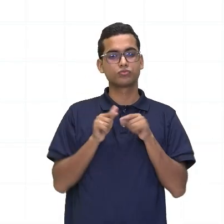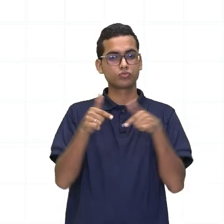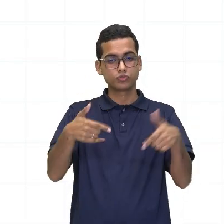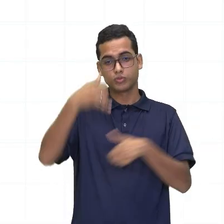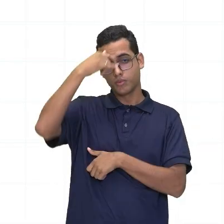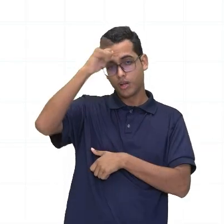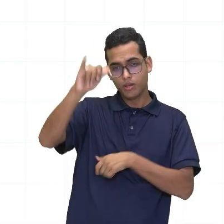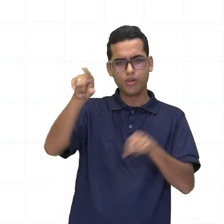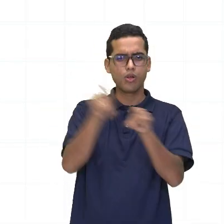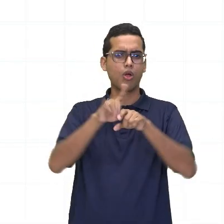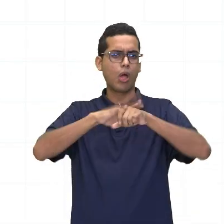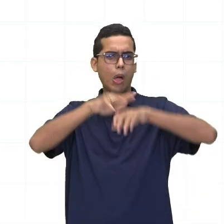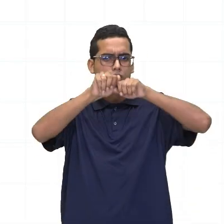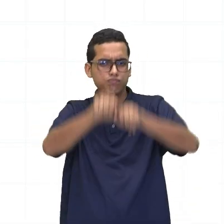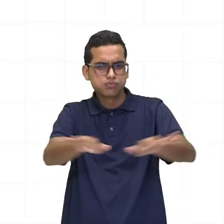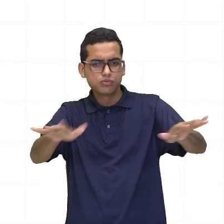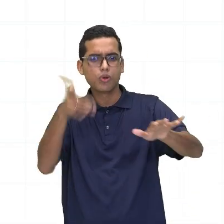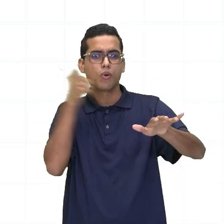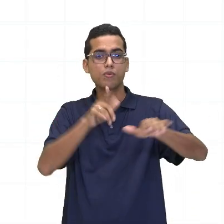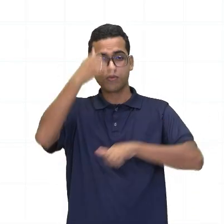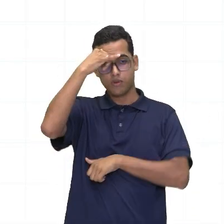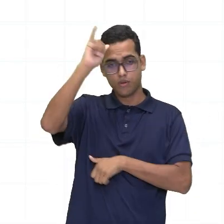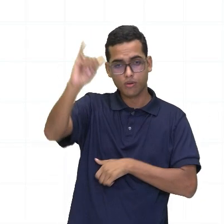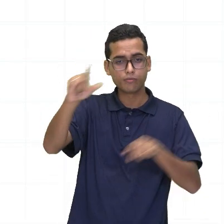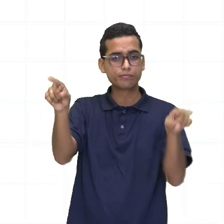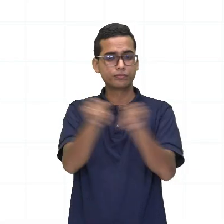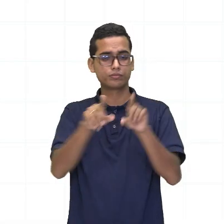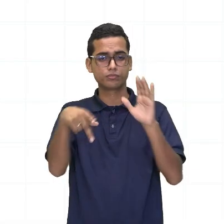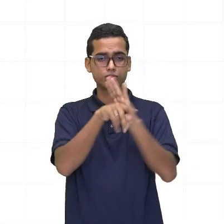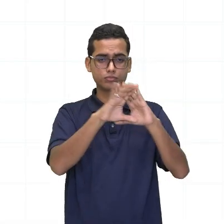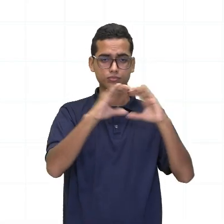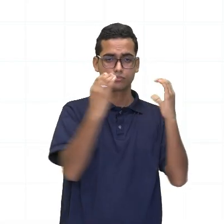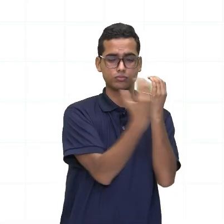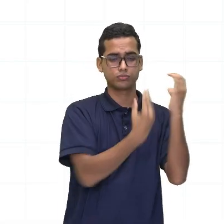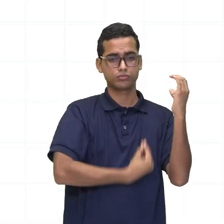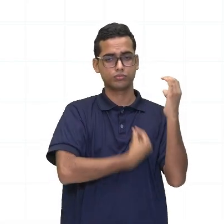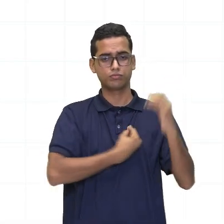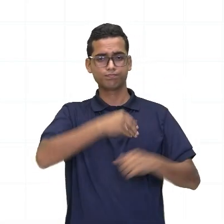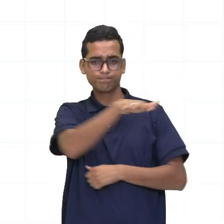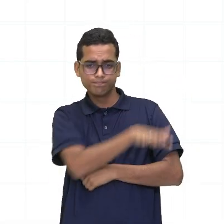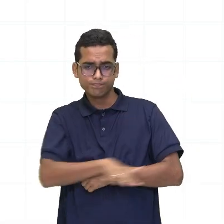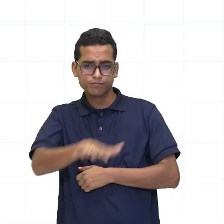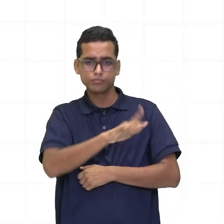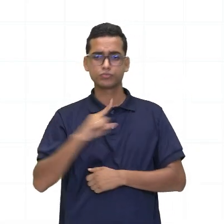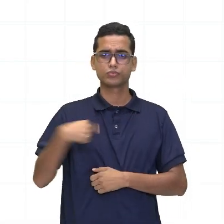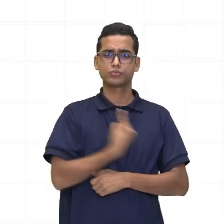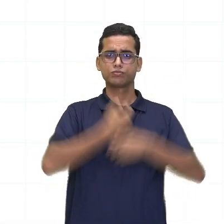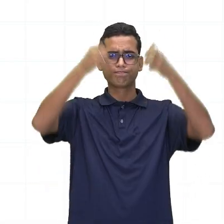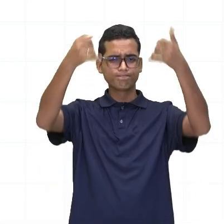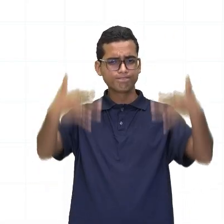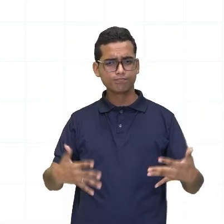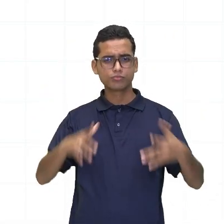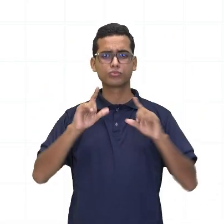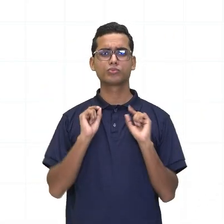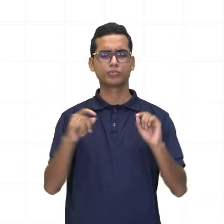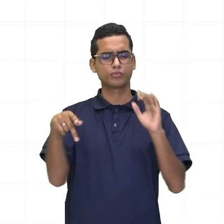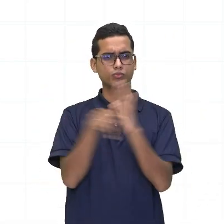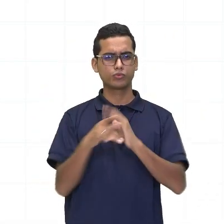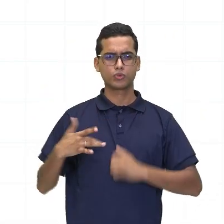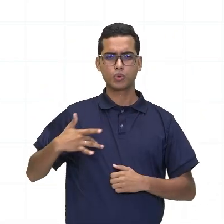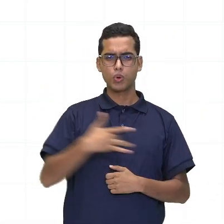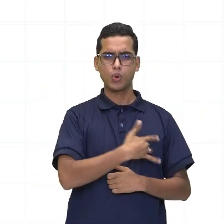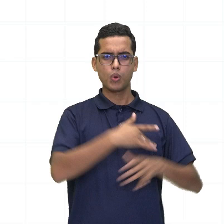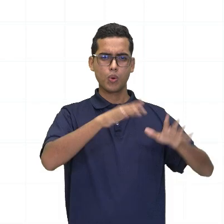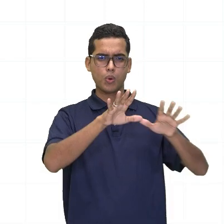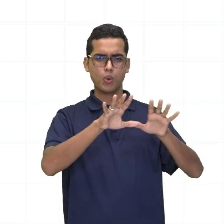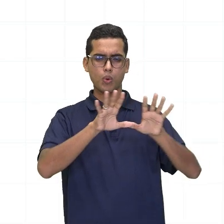doenças sejam disseminadas no ambiente, na comunidade em que vive. Então, quando a gente está ali falando, né, dessa saúde